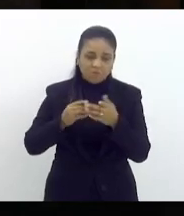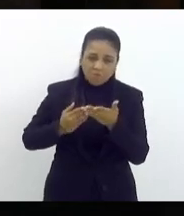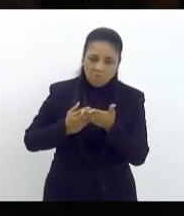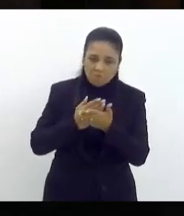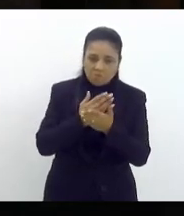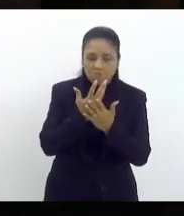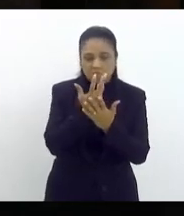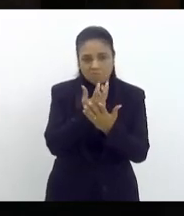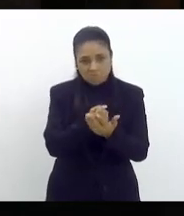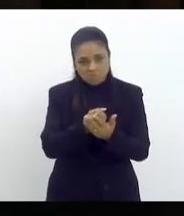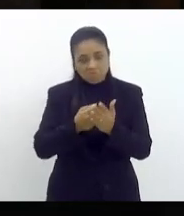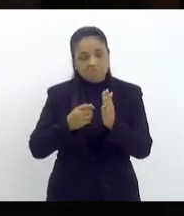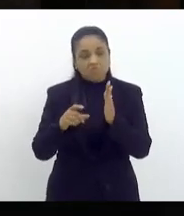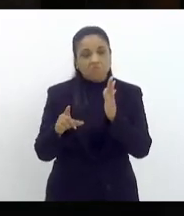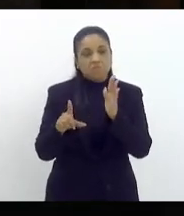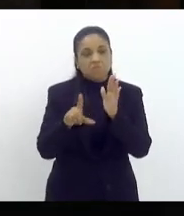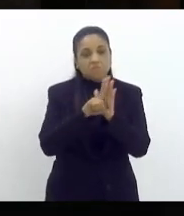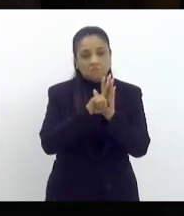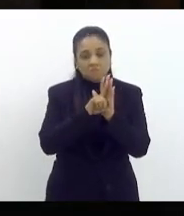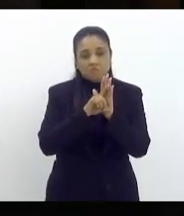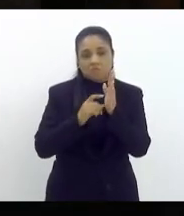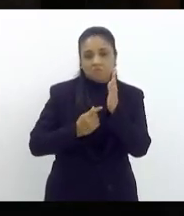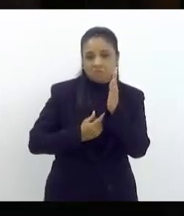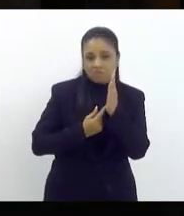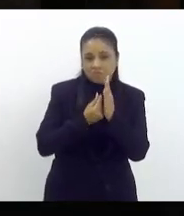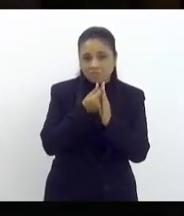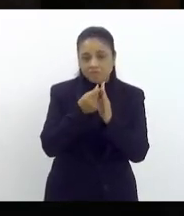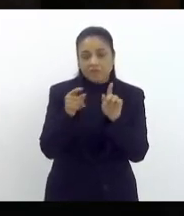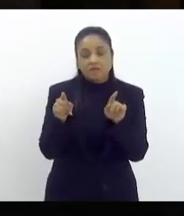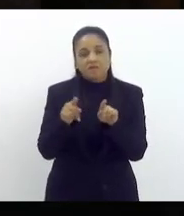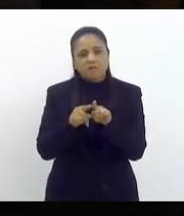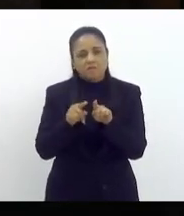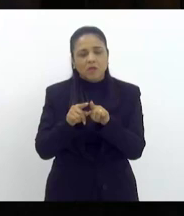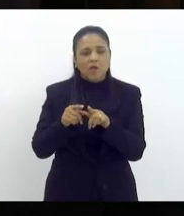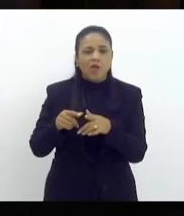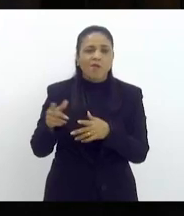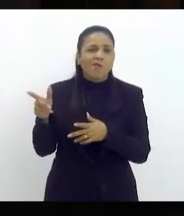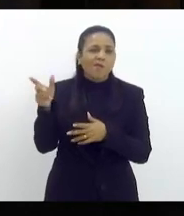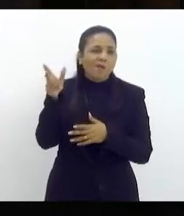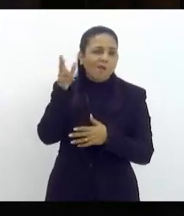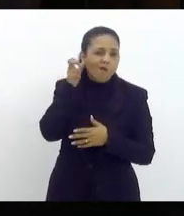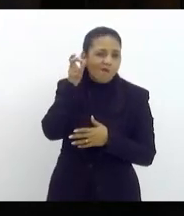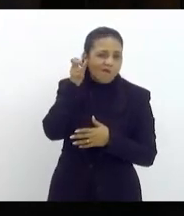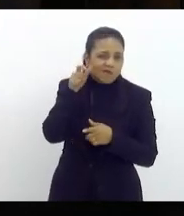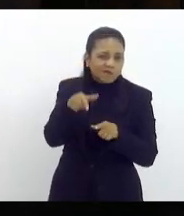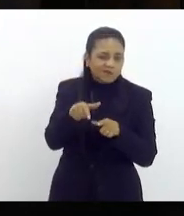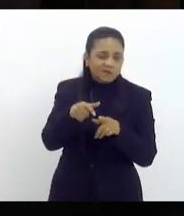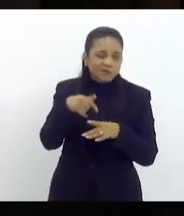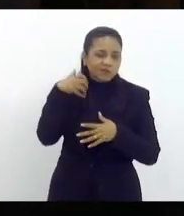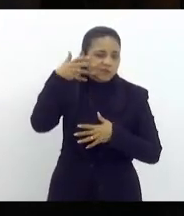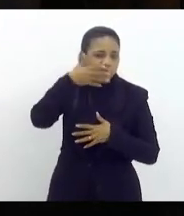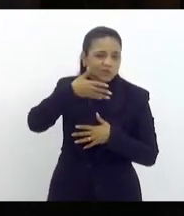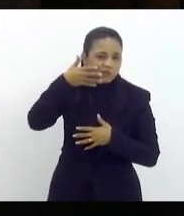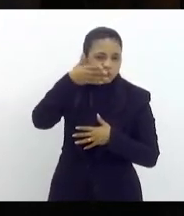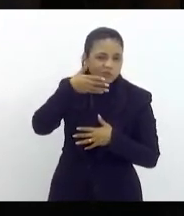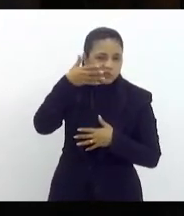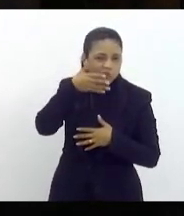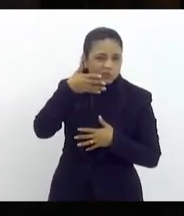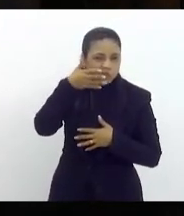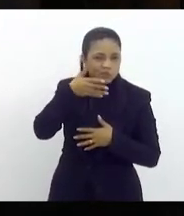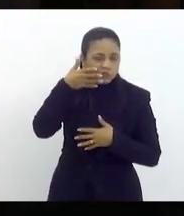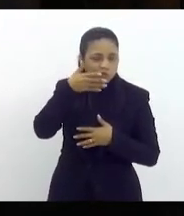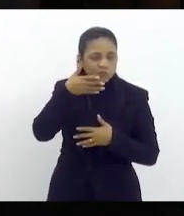a LDO nesse momento e aqui se ouviu senhor presidente sobretudo nos discursos da oposição